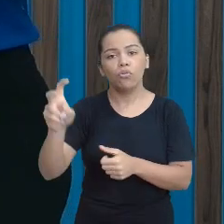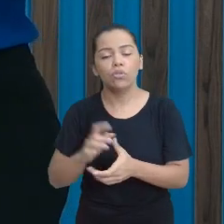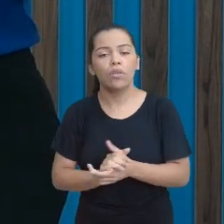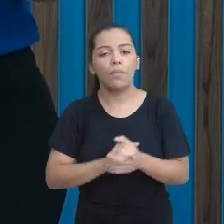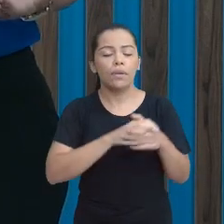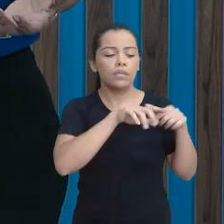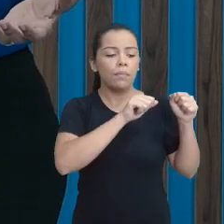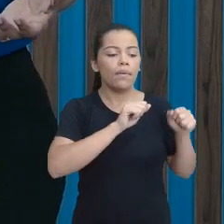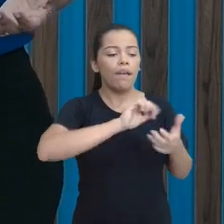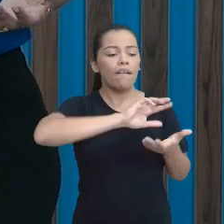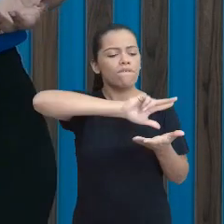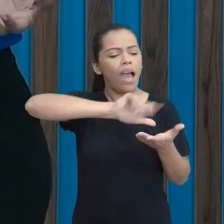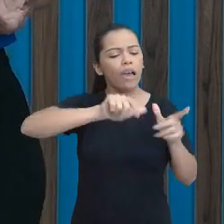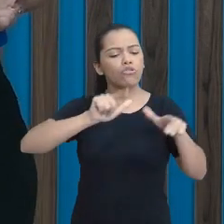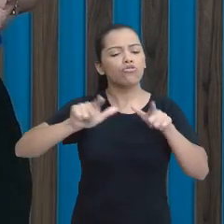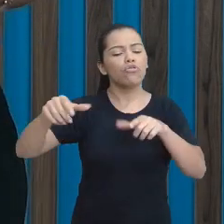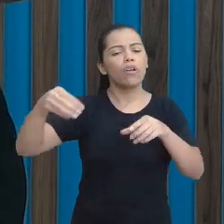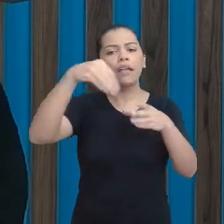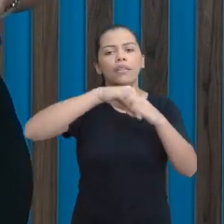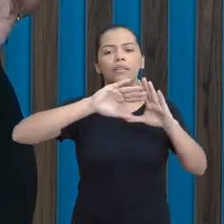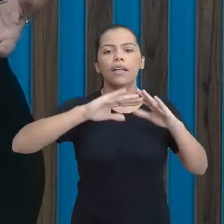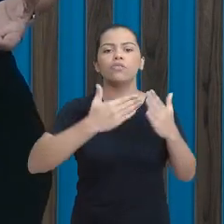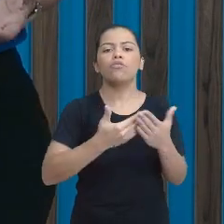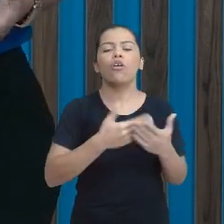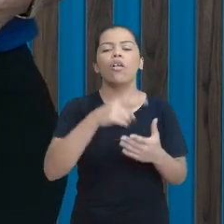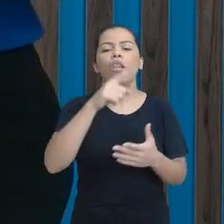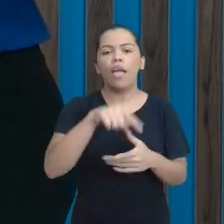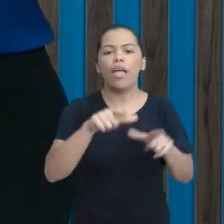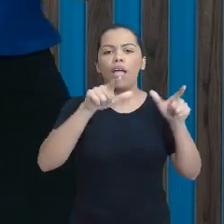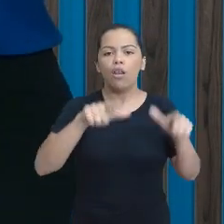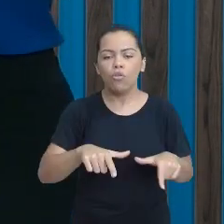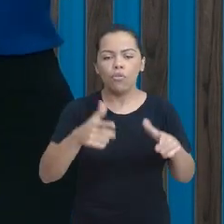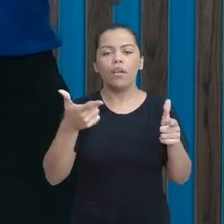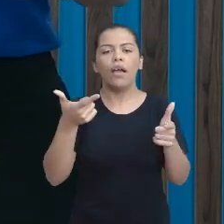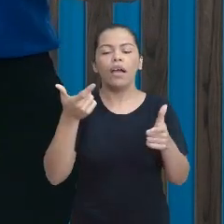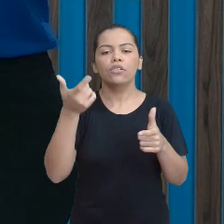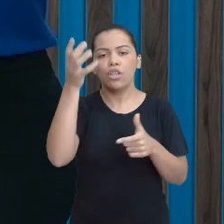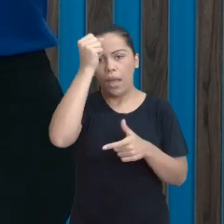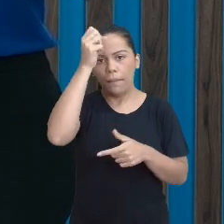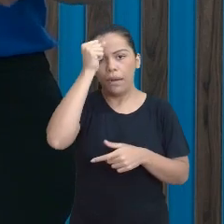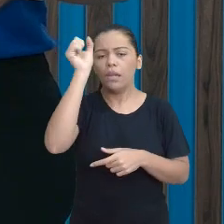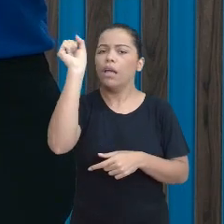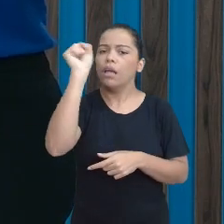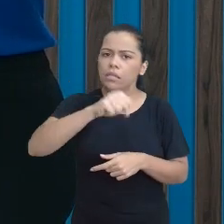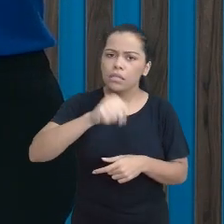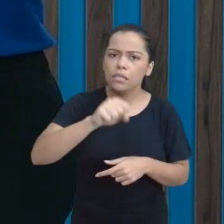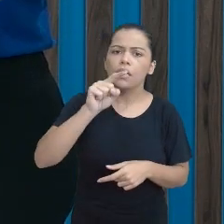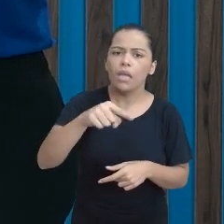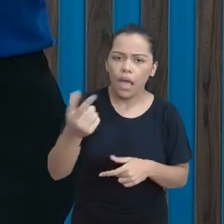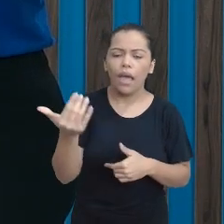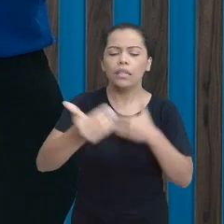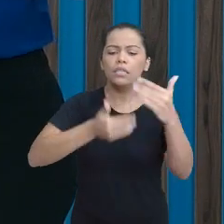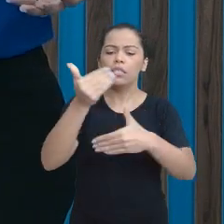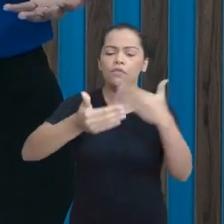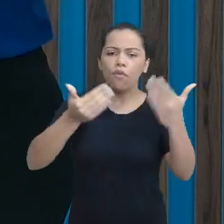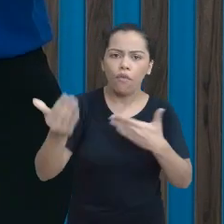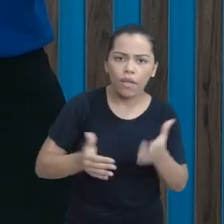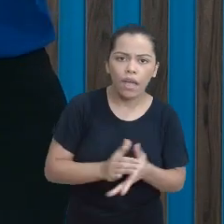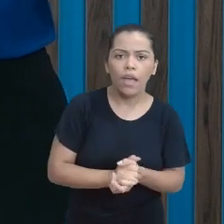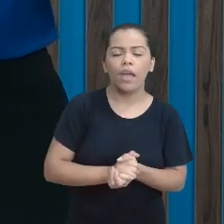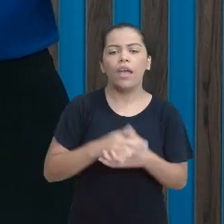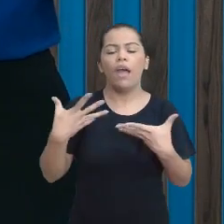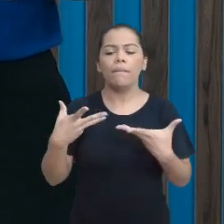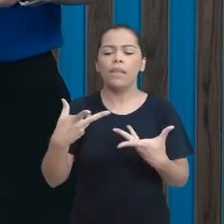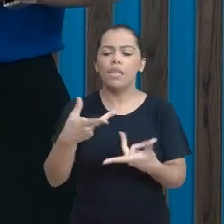regular, é um ambiente de aprendizagem? É sim. É um ambiente de desenvolvimento de habilidades e competências? Claro que é,